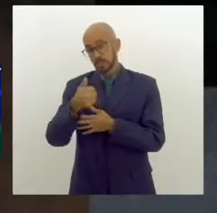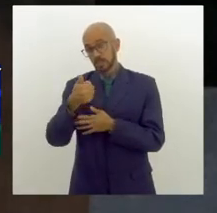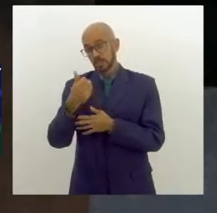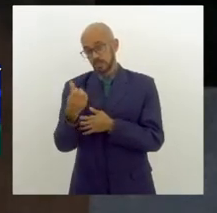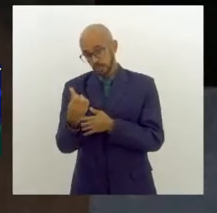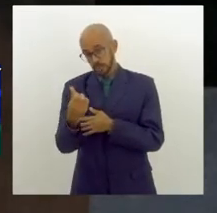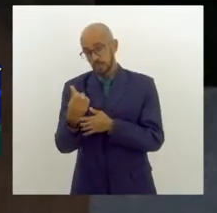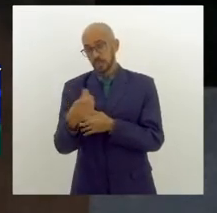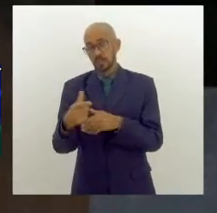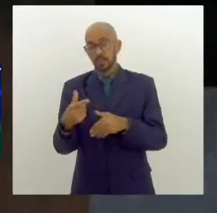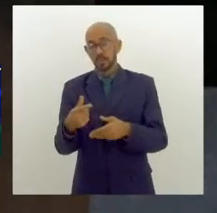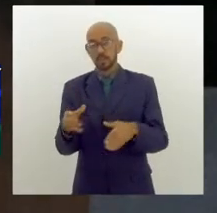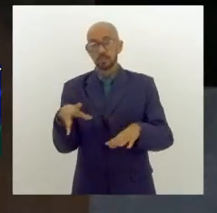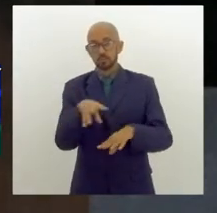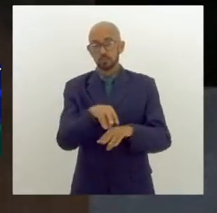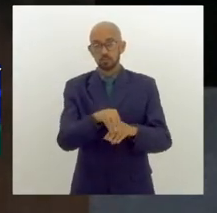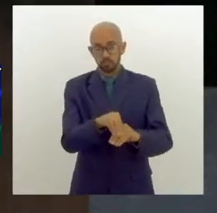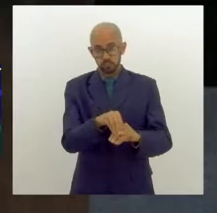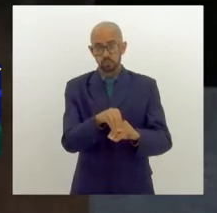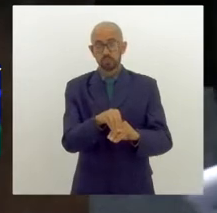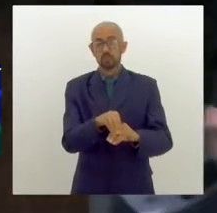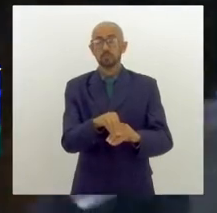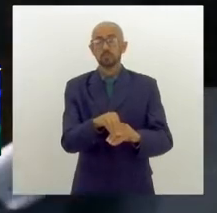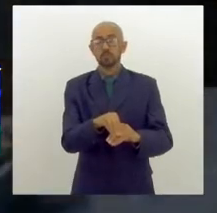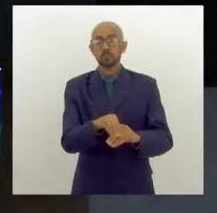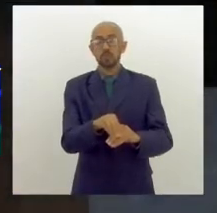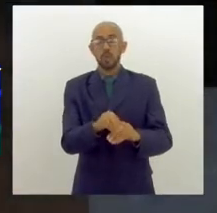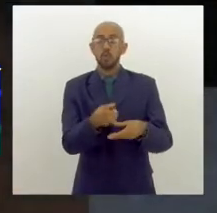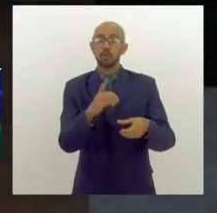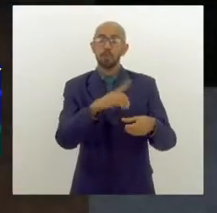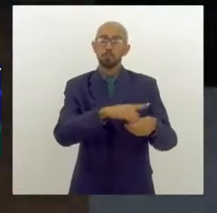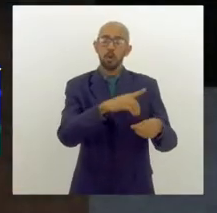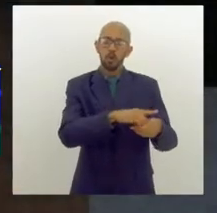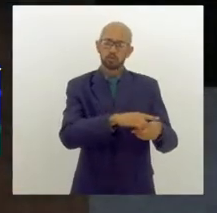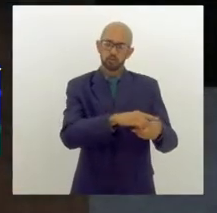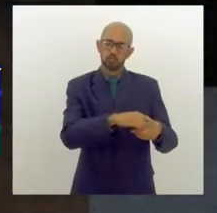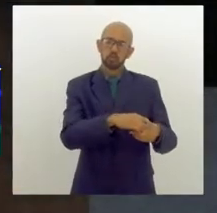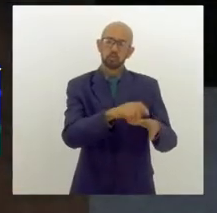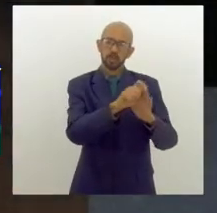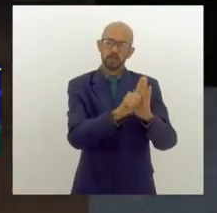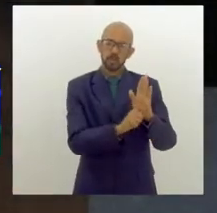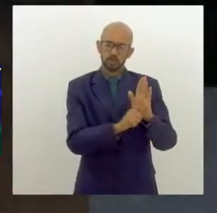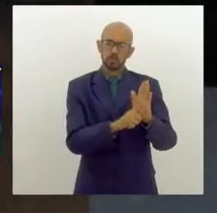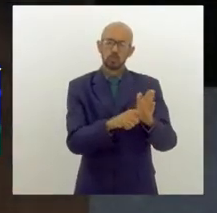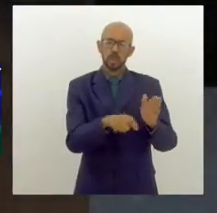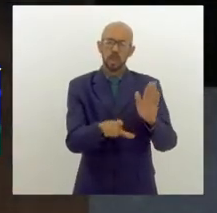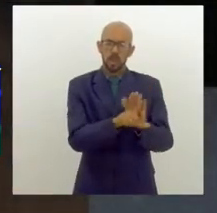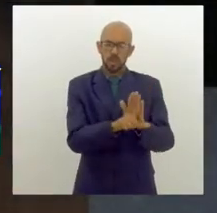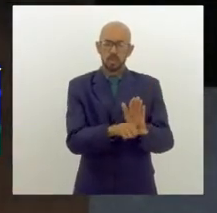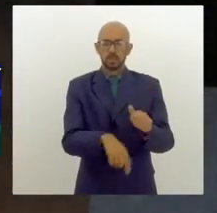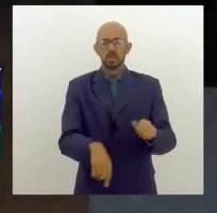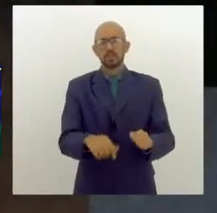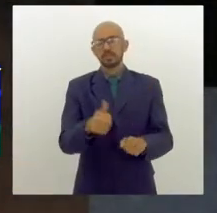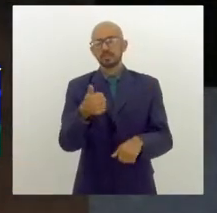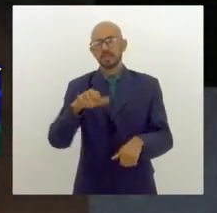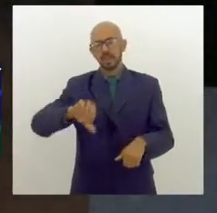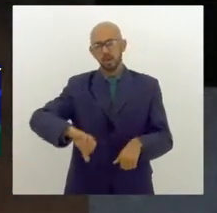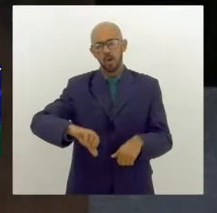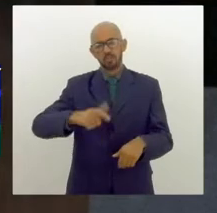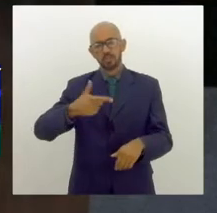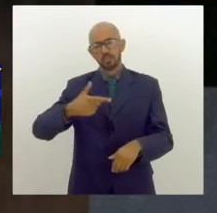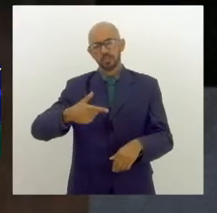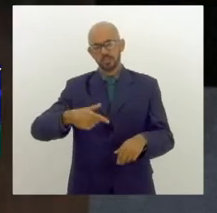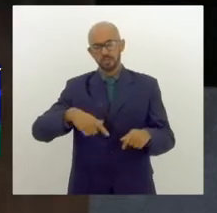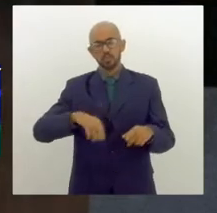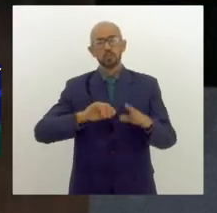16, que inclui o fundo no texto da lei. Além disso, foram aprovadas 19 das 20